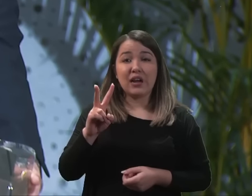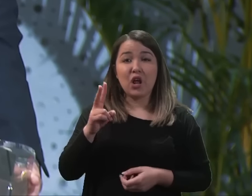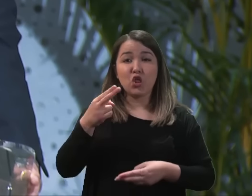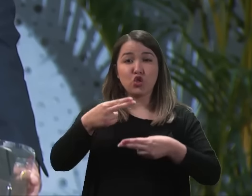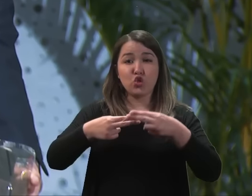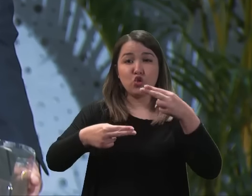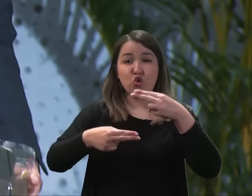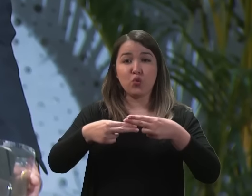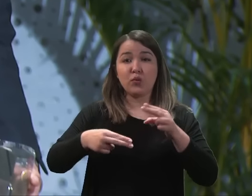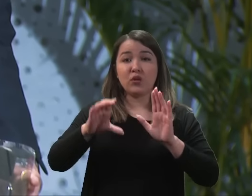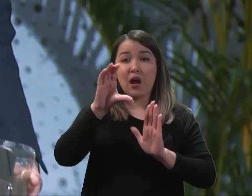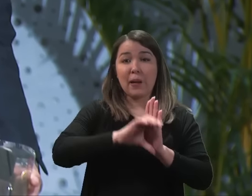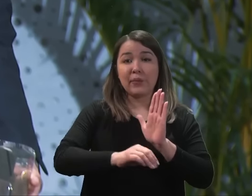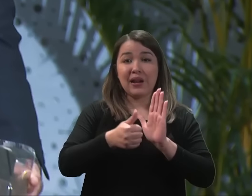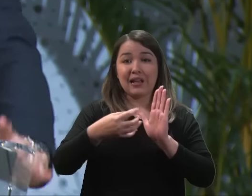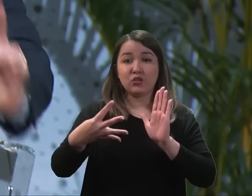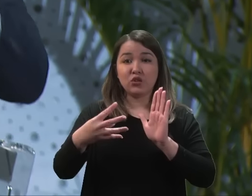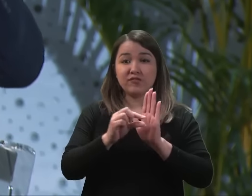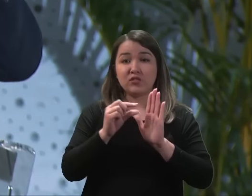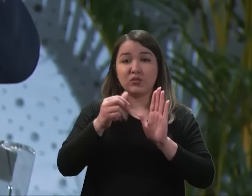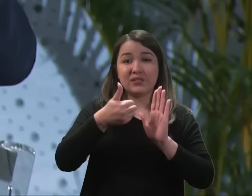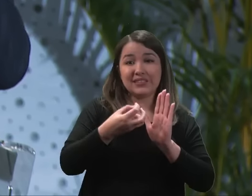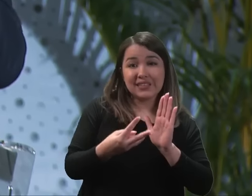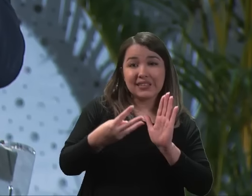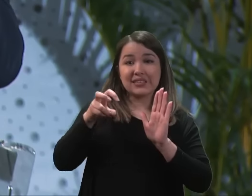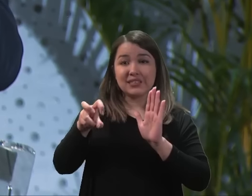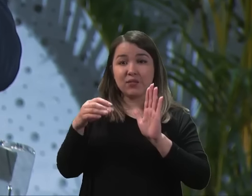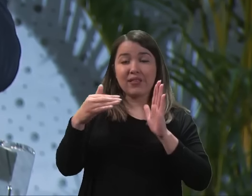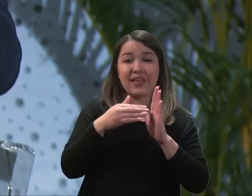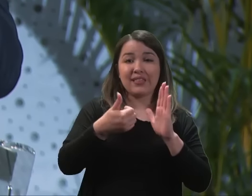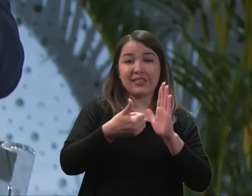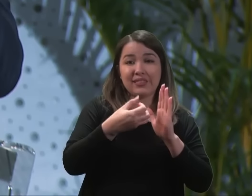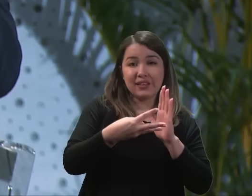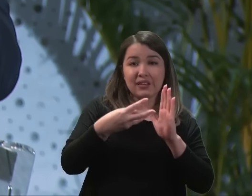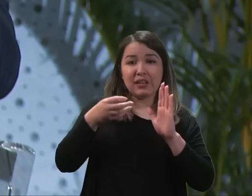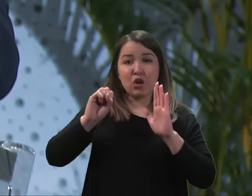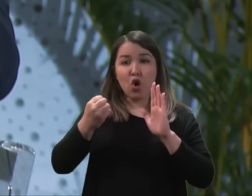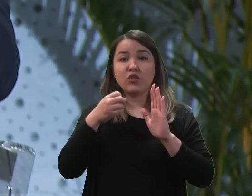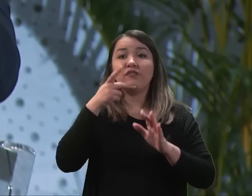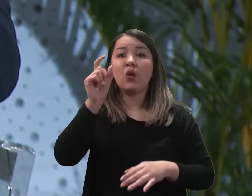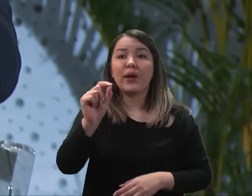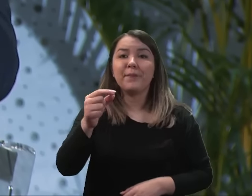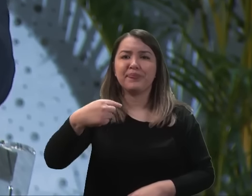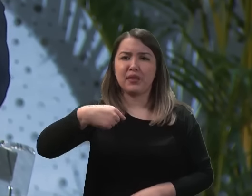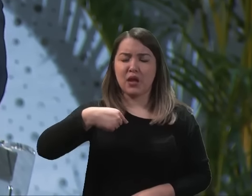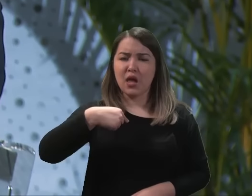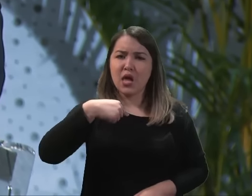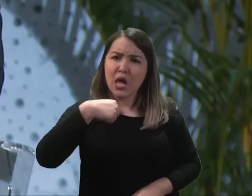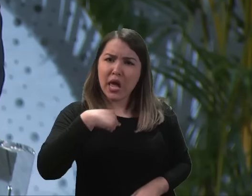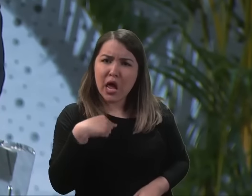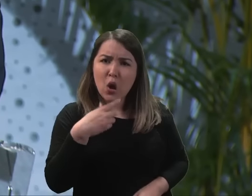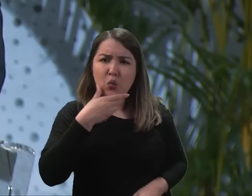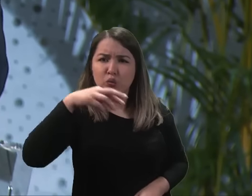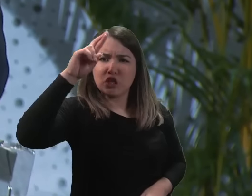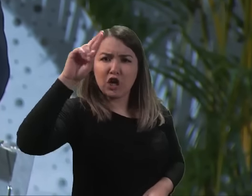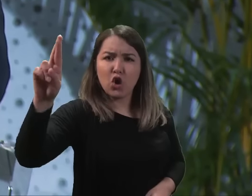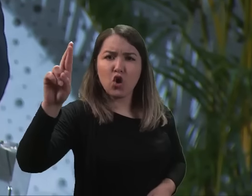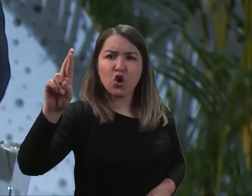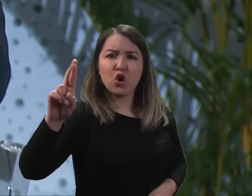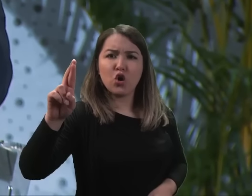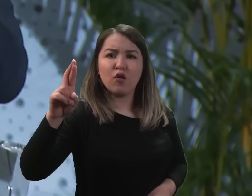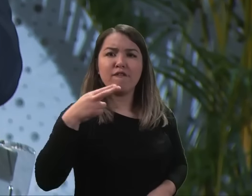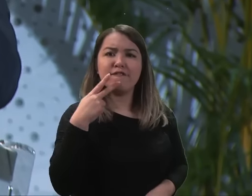38 números 14 35 a 38 diz eu o Senhor falei o Senhor